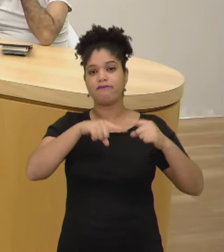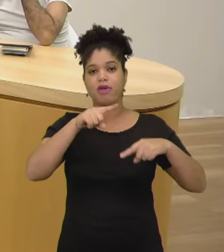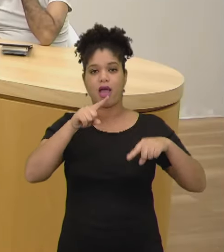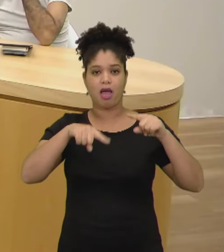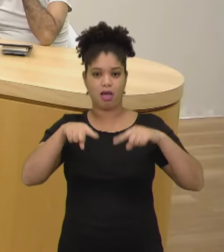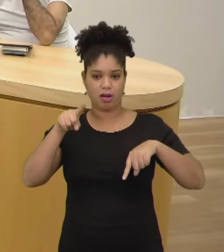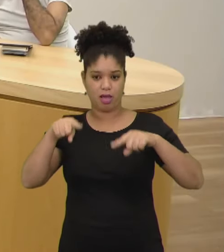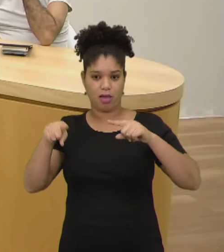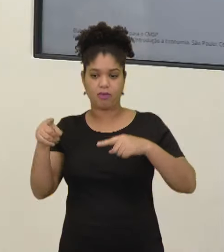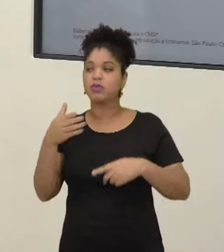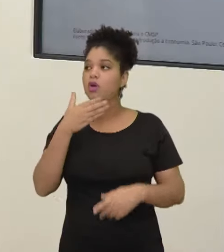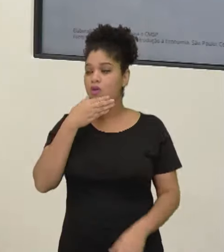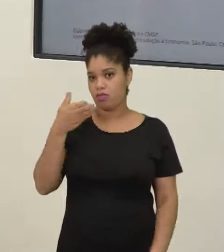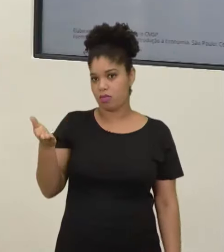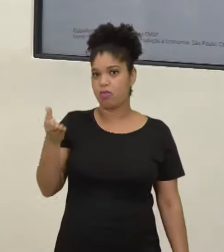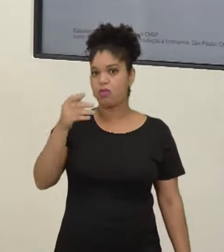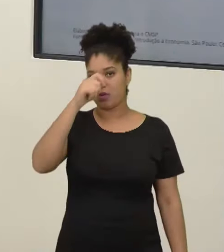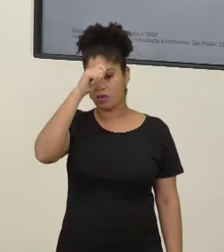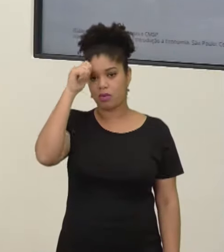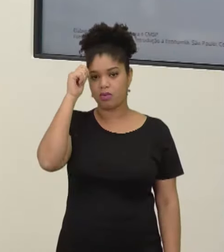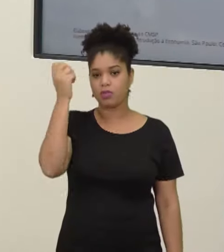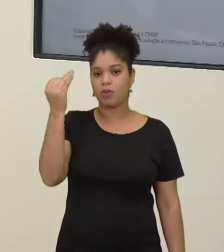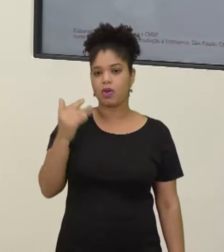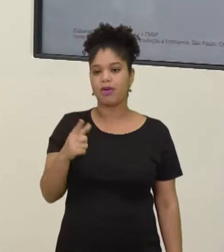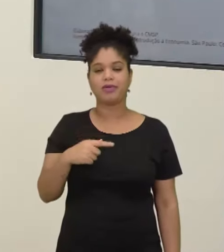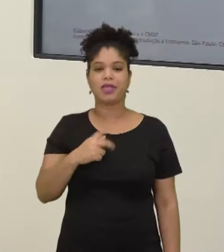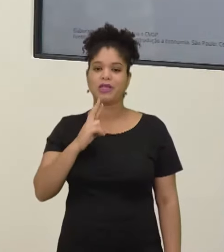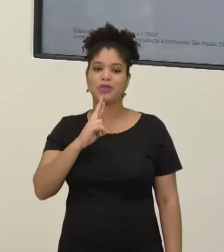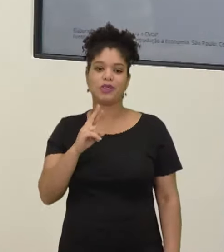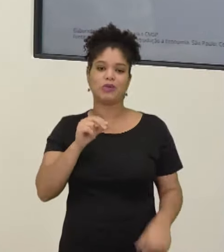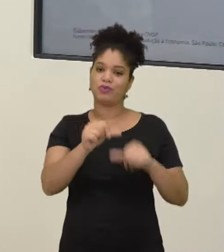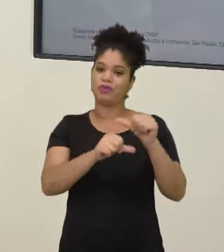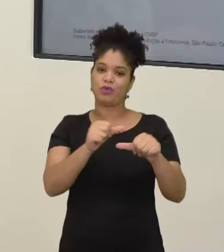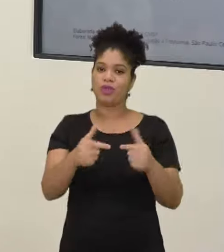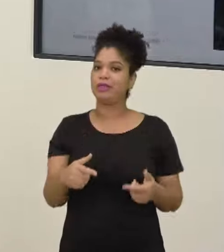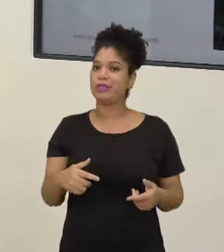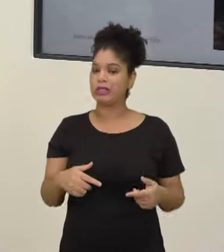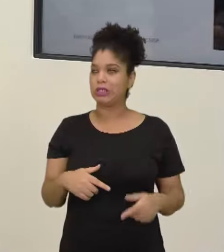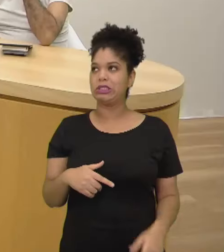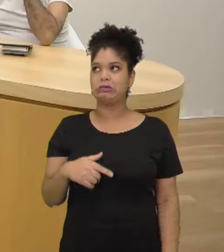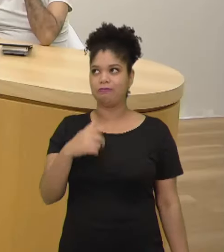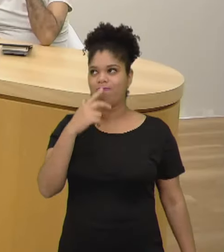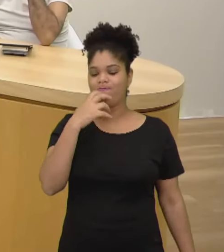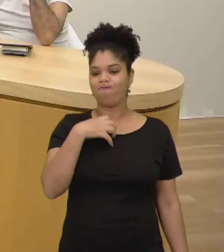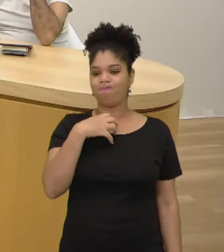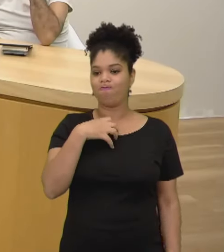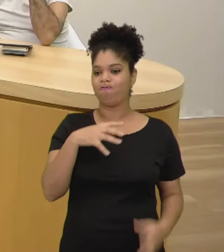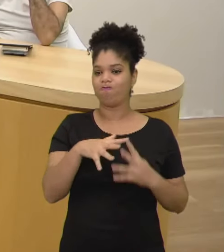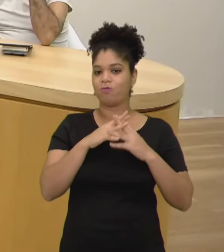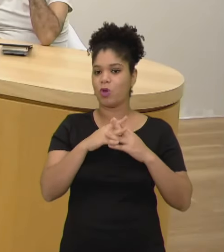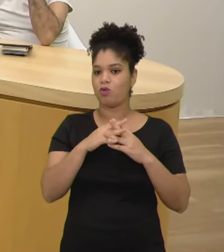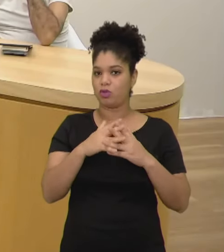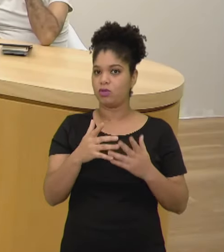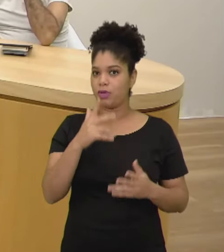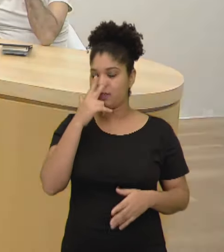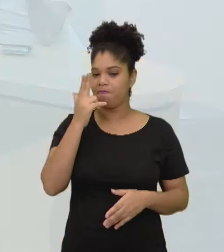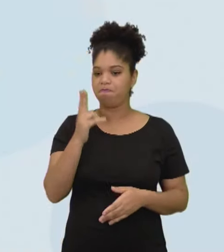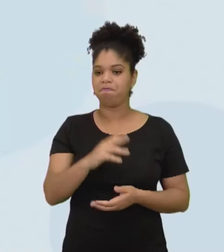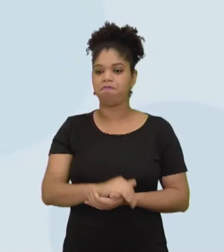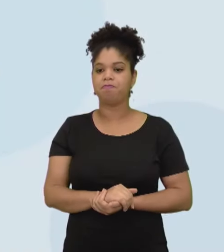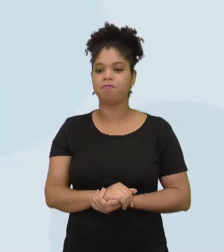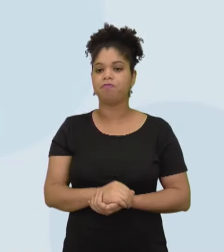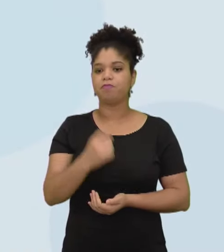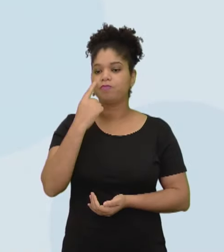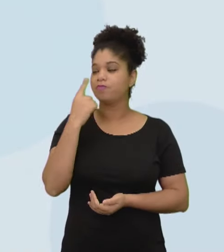professor Guerreiro comentou mudam todo o resultado e se fica um pouquinho confuso. Então vamos lá, gente, olha só, pergunta